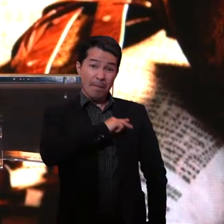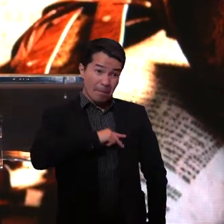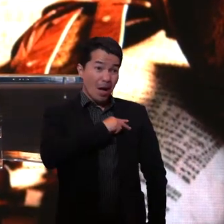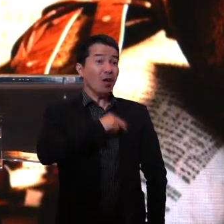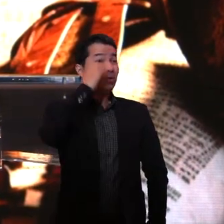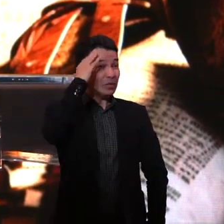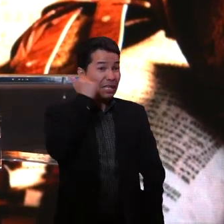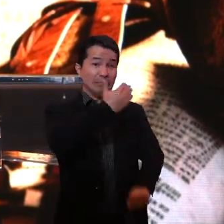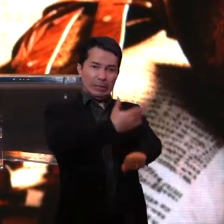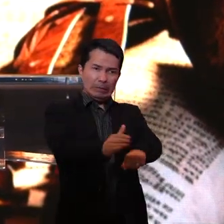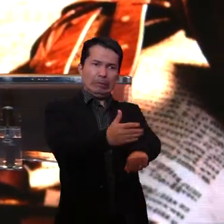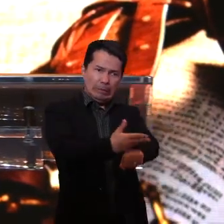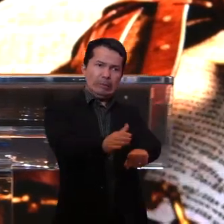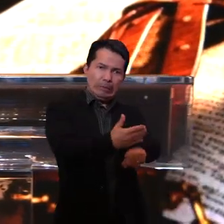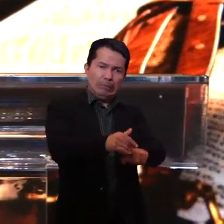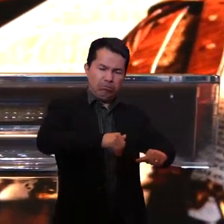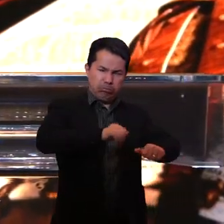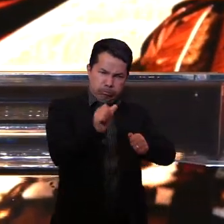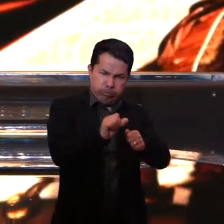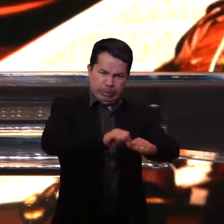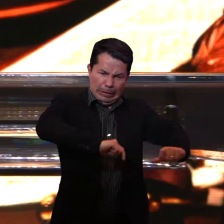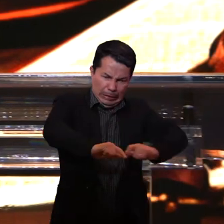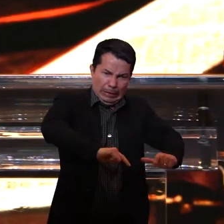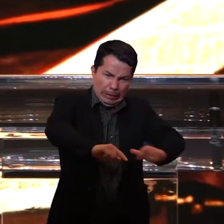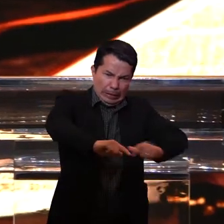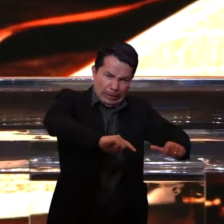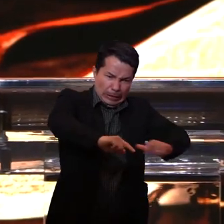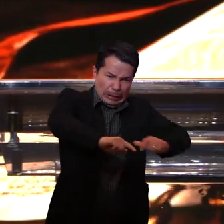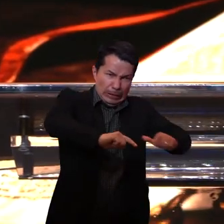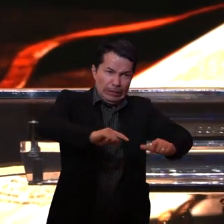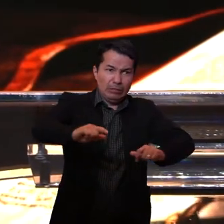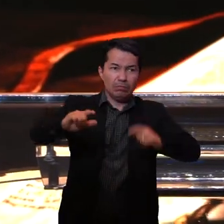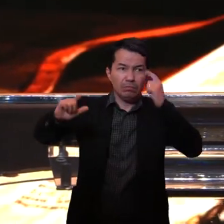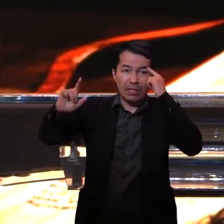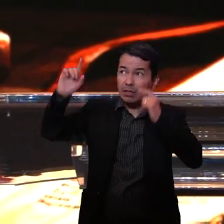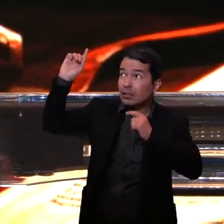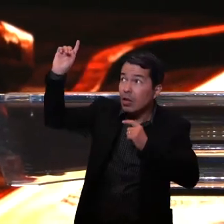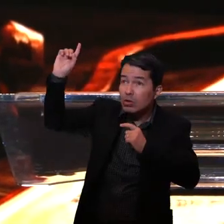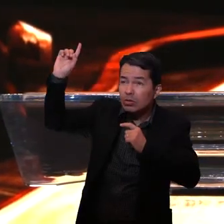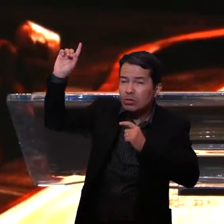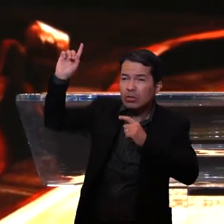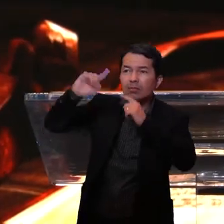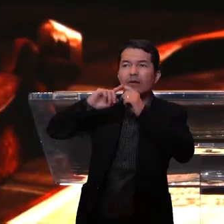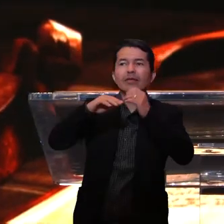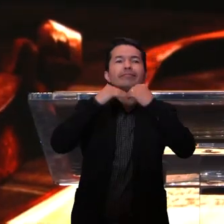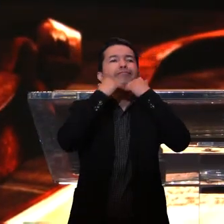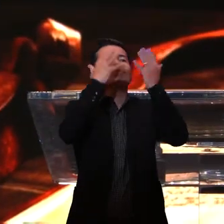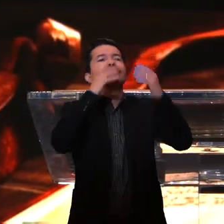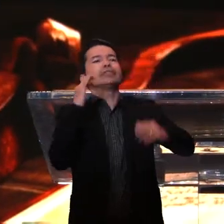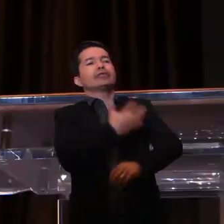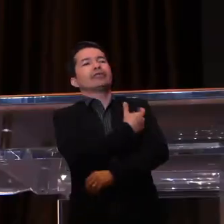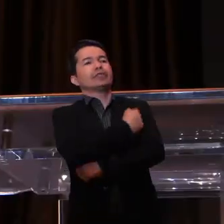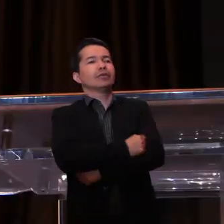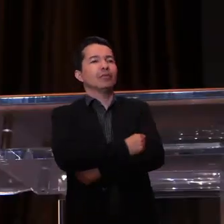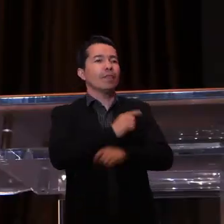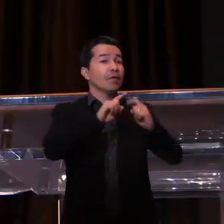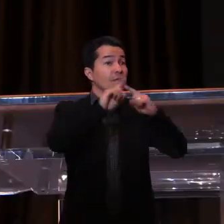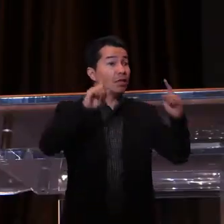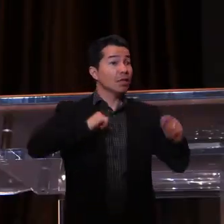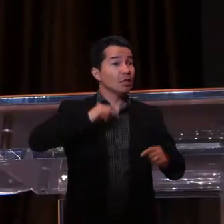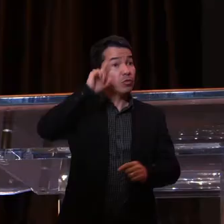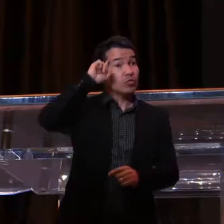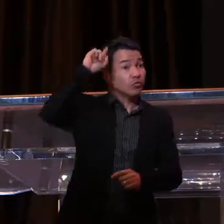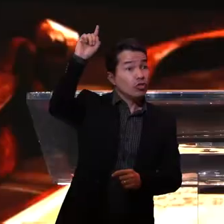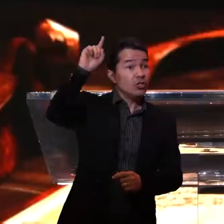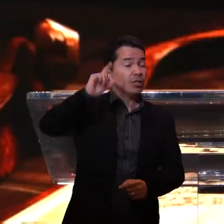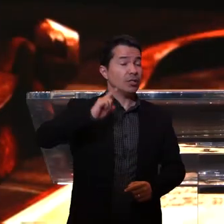obras. Mas um dia ele está num caminho para uma cidade chamada Damasco, e então Deus